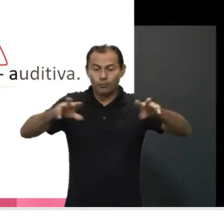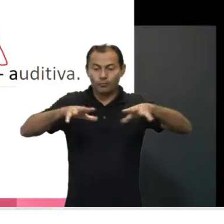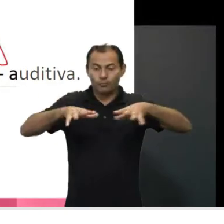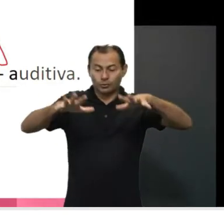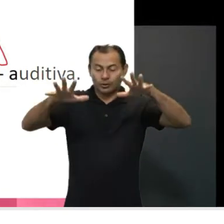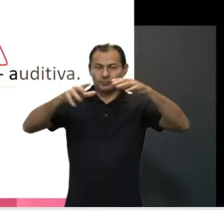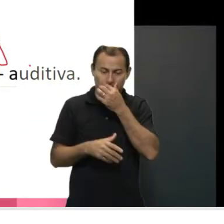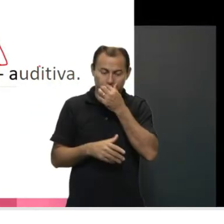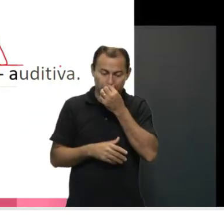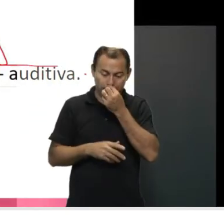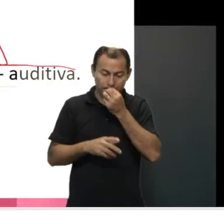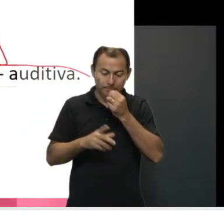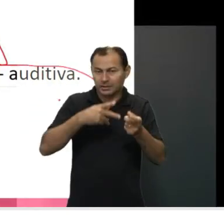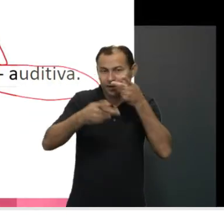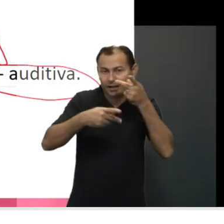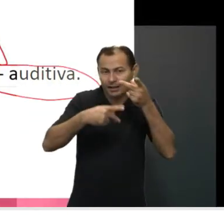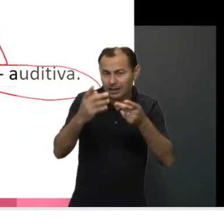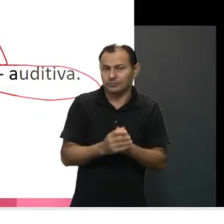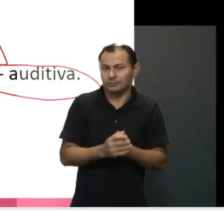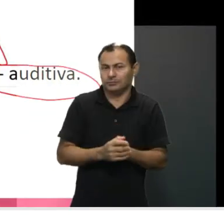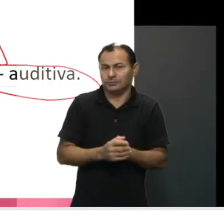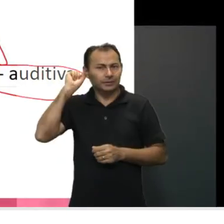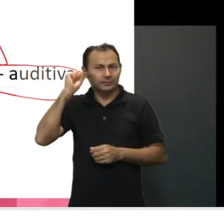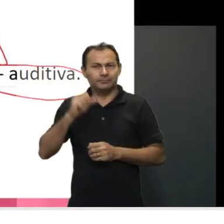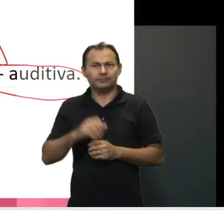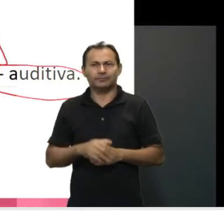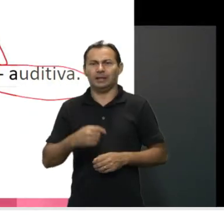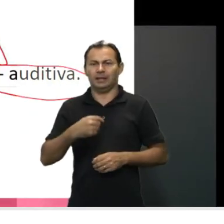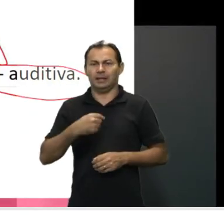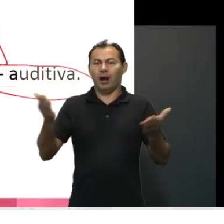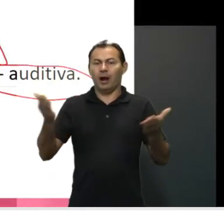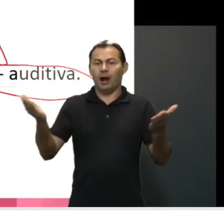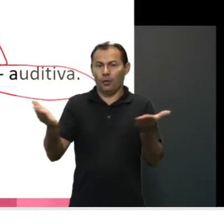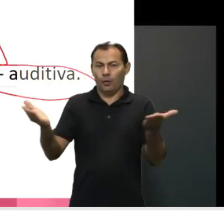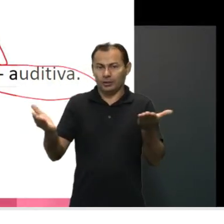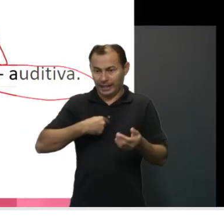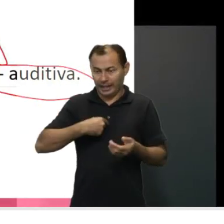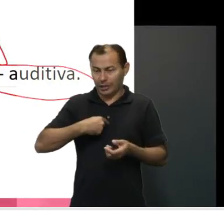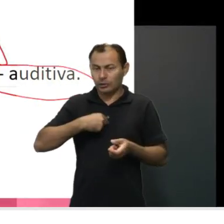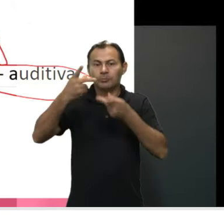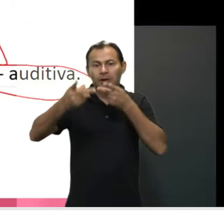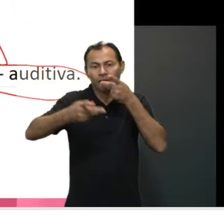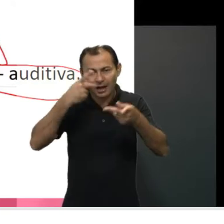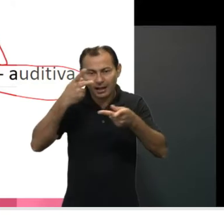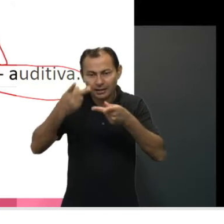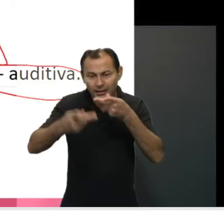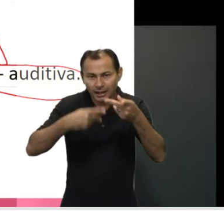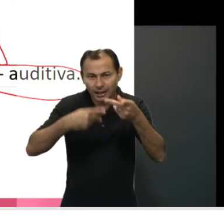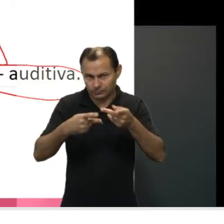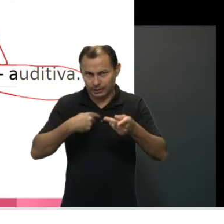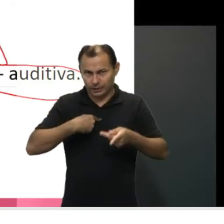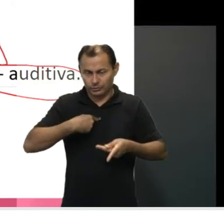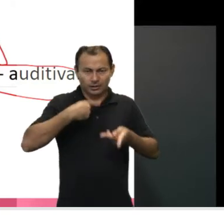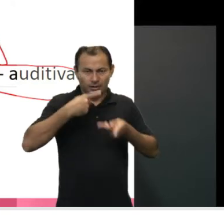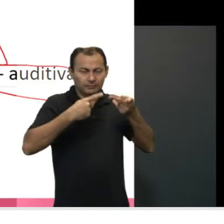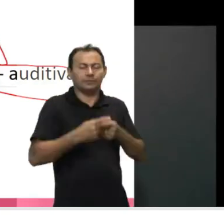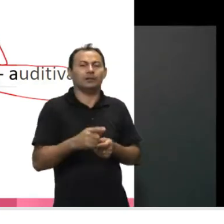auditiva. Eu estou comunicando agora, não é? Estou oralizando, enquanto que você, aluno ouvinte,